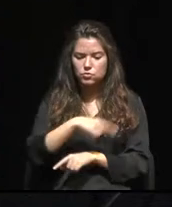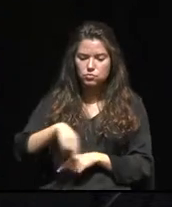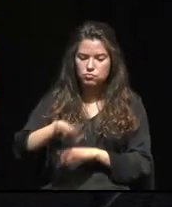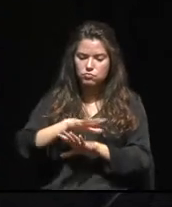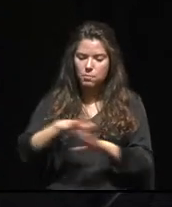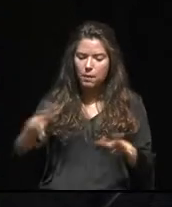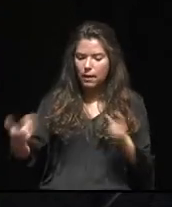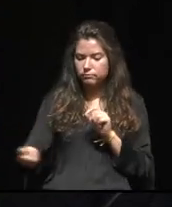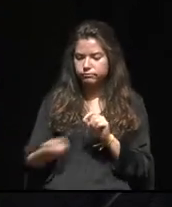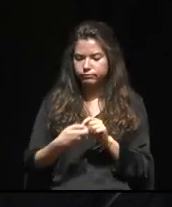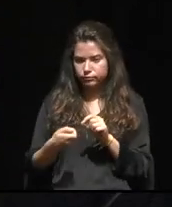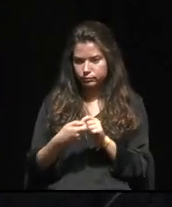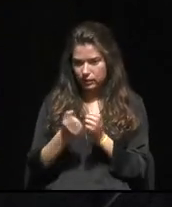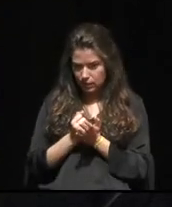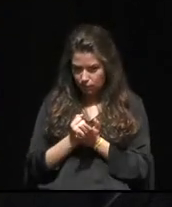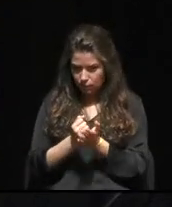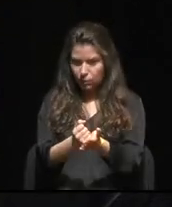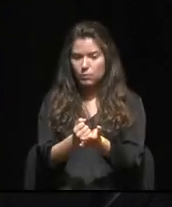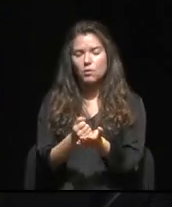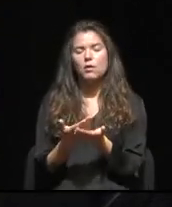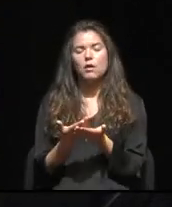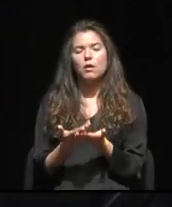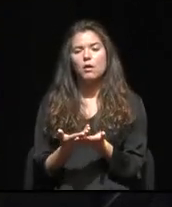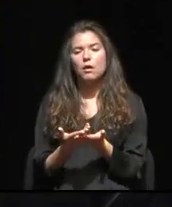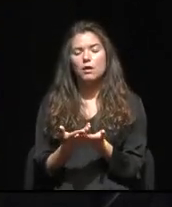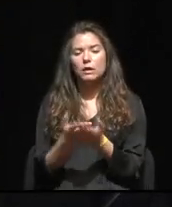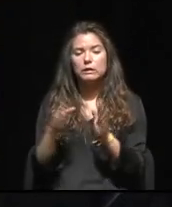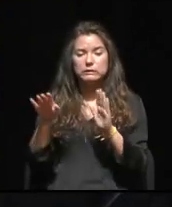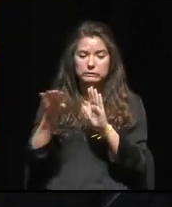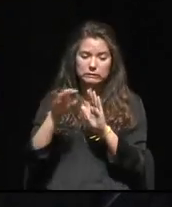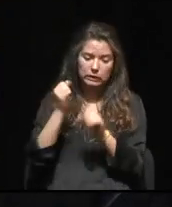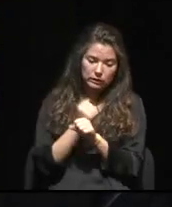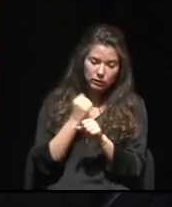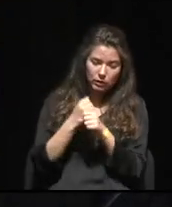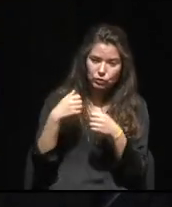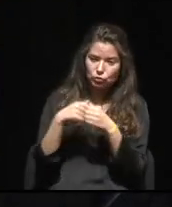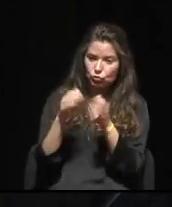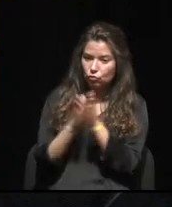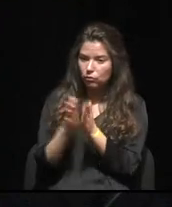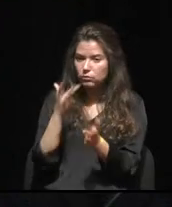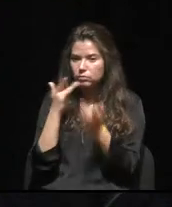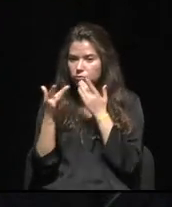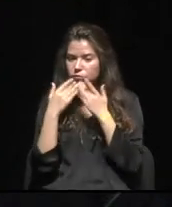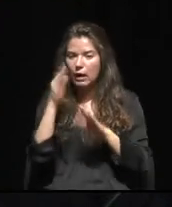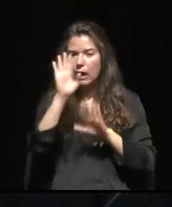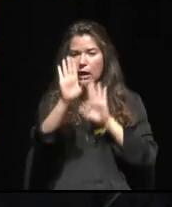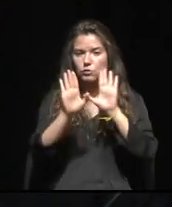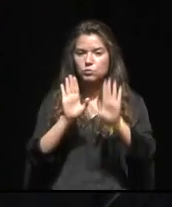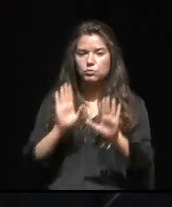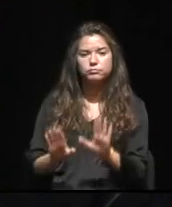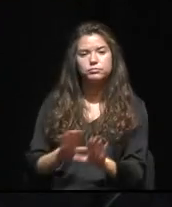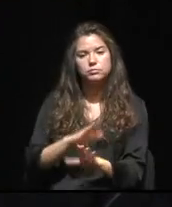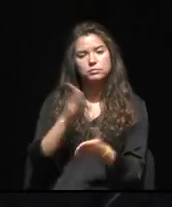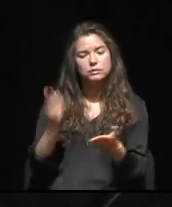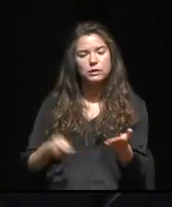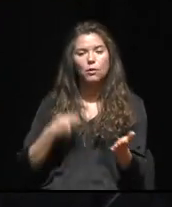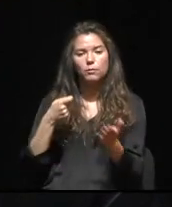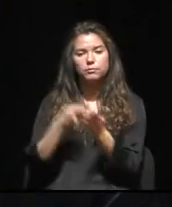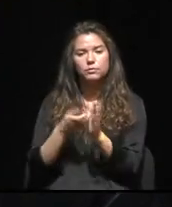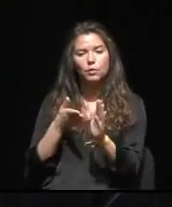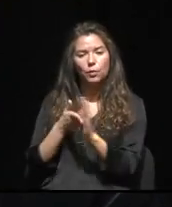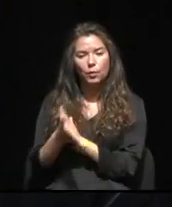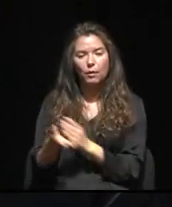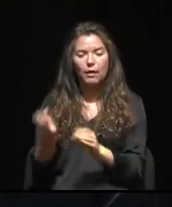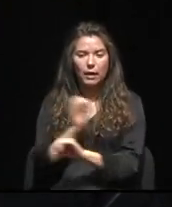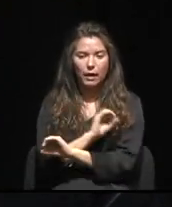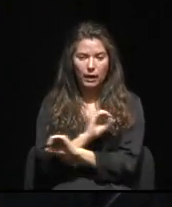sustentando mesmo continuamos a citar que todas as atividades das peças de teatro às Exposições seriam de entrada gratuita